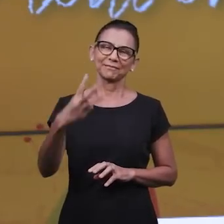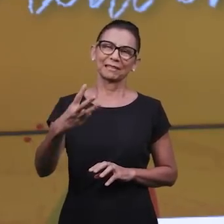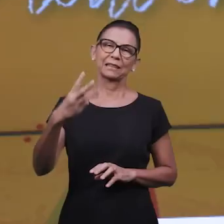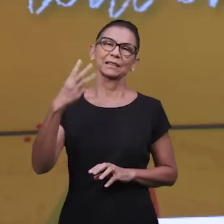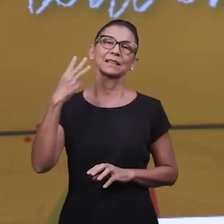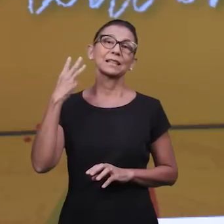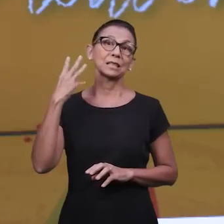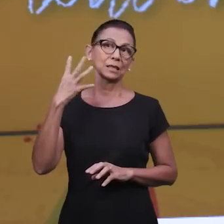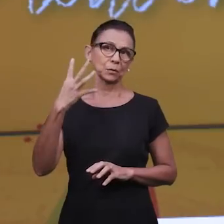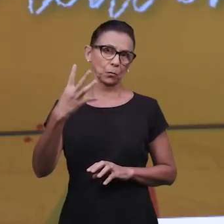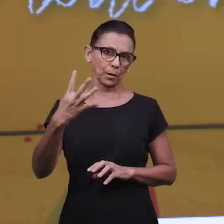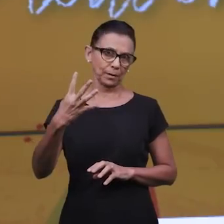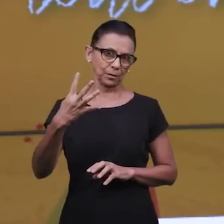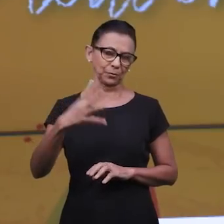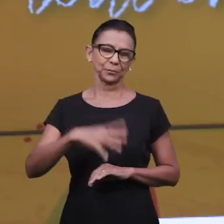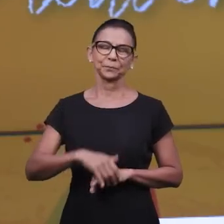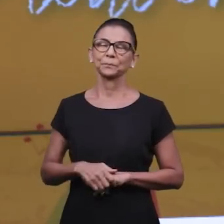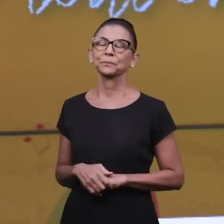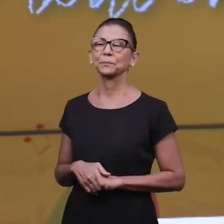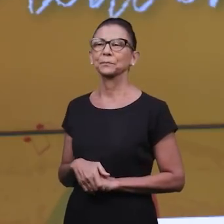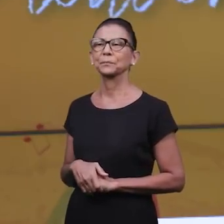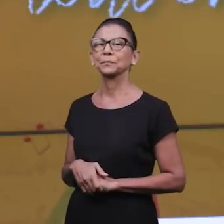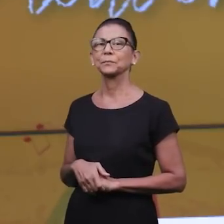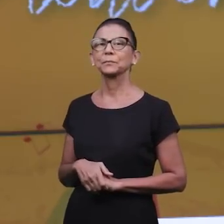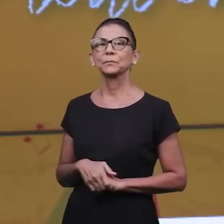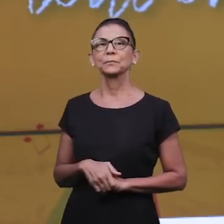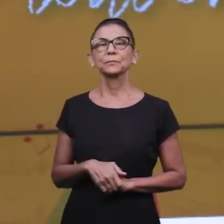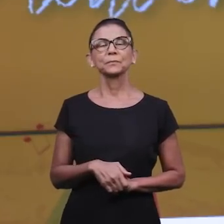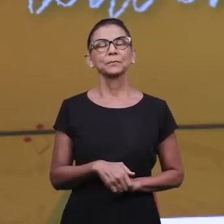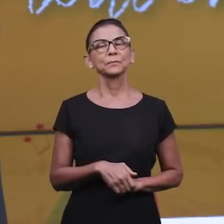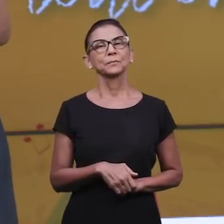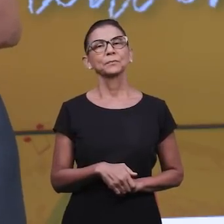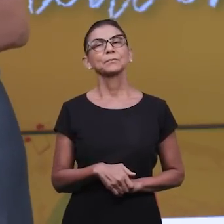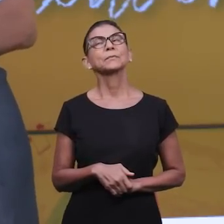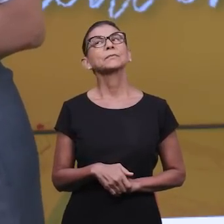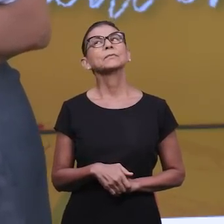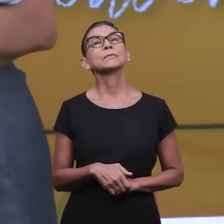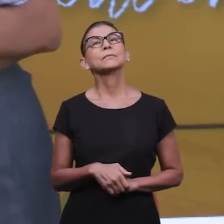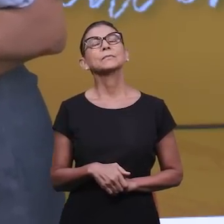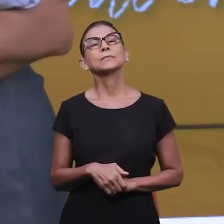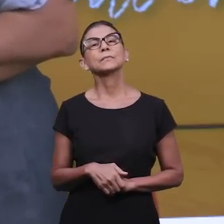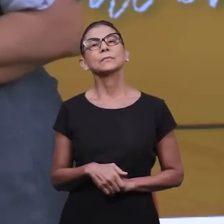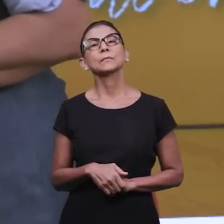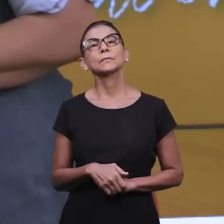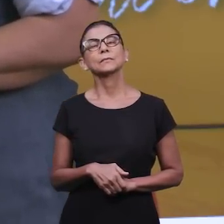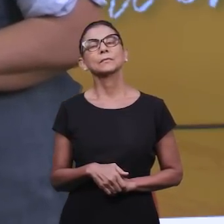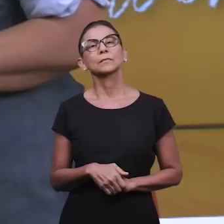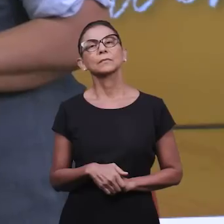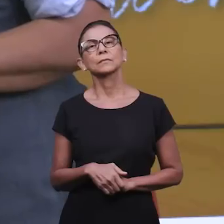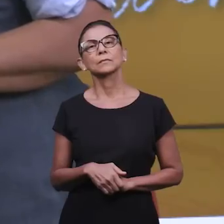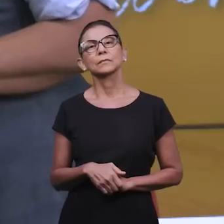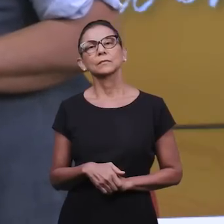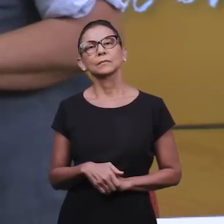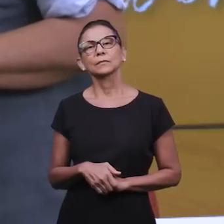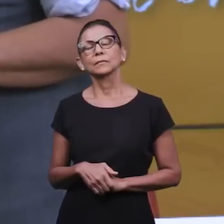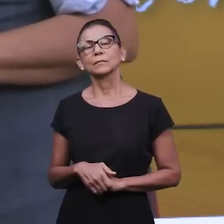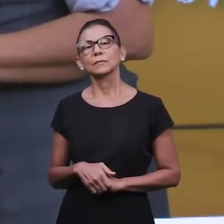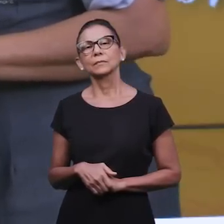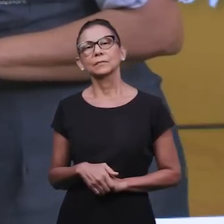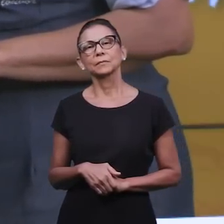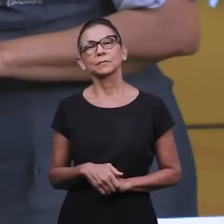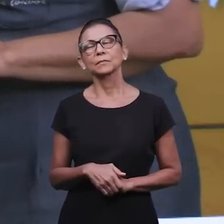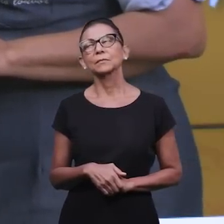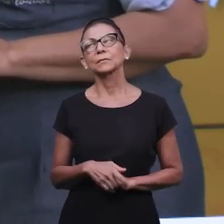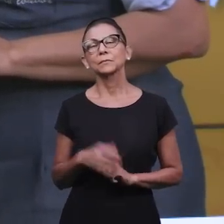1, 2, 3, 4. Dó, Lá, Dó, Si, Sol,